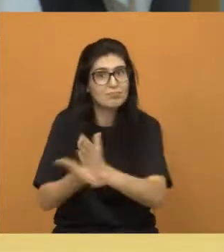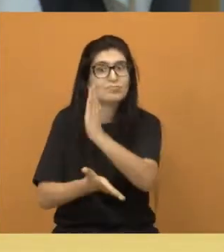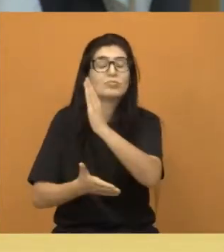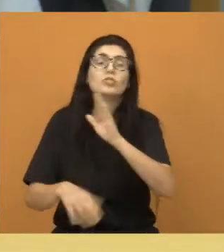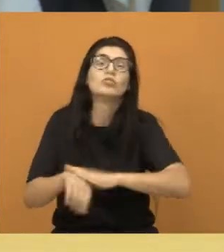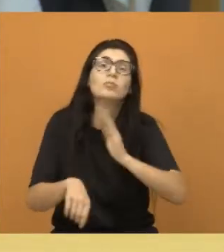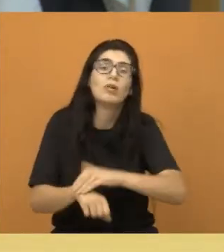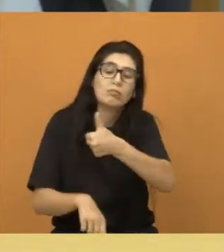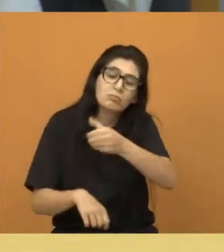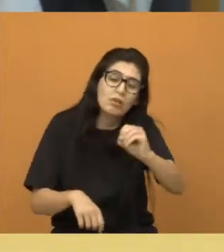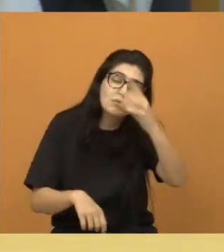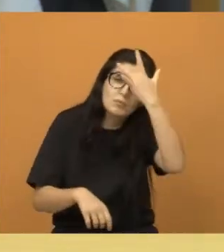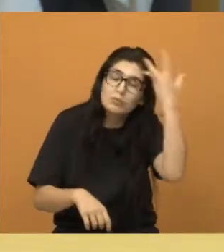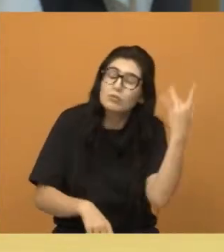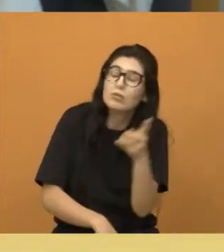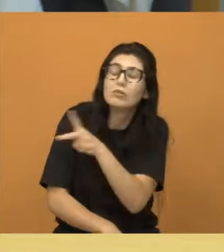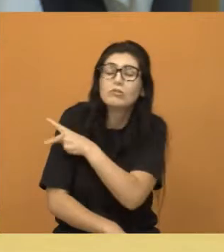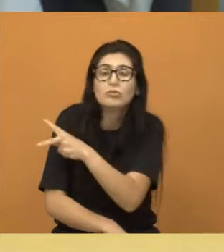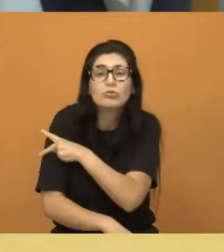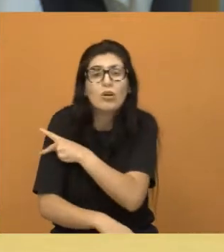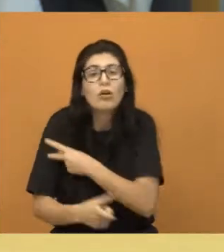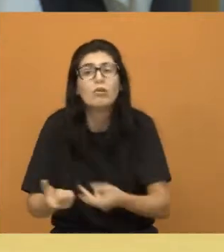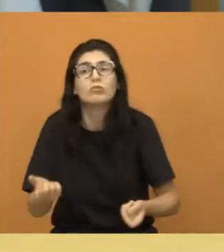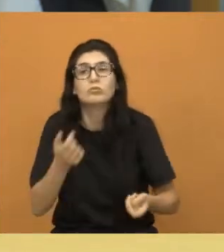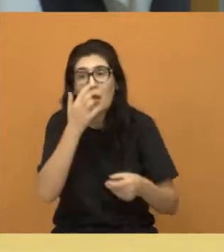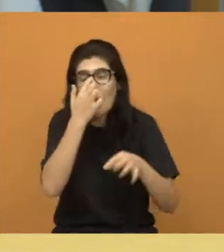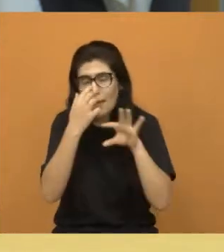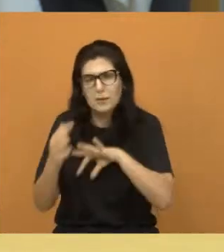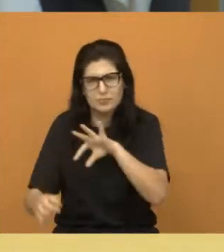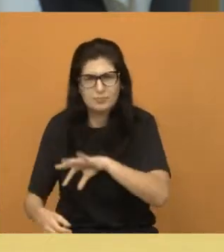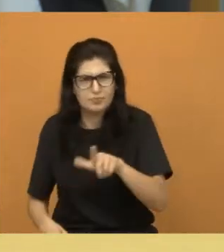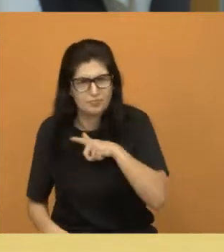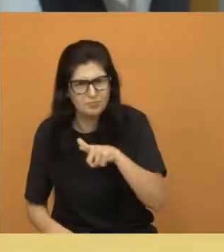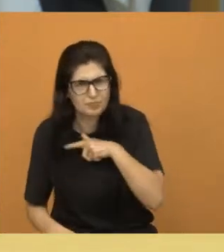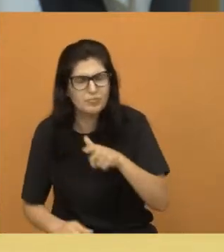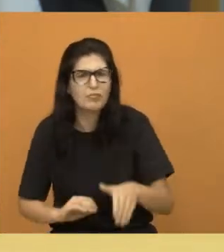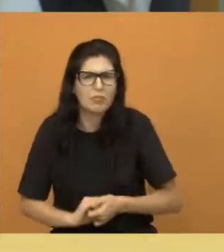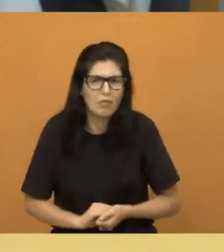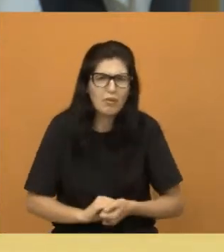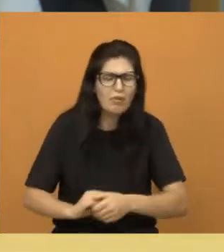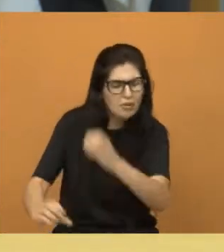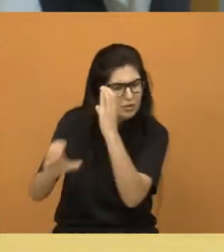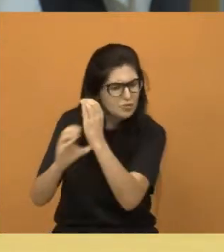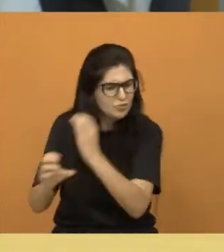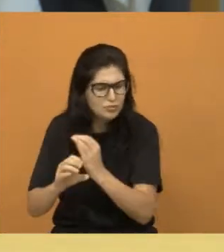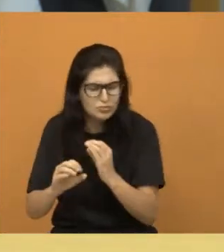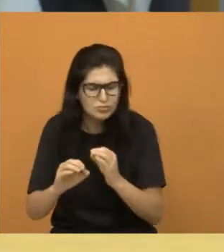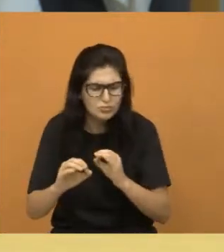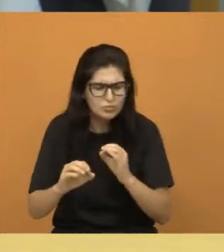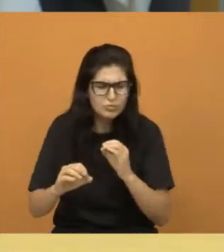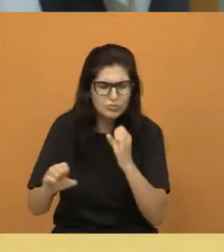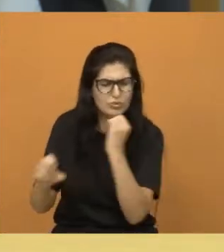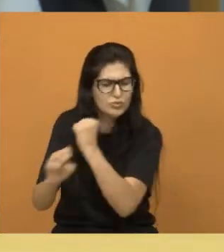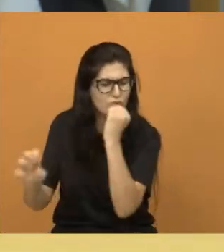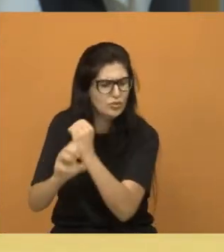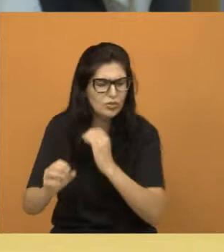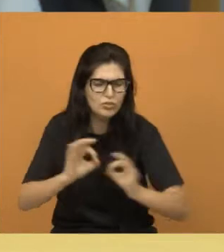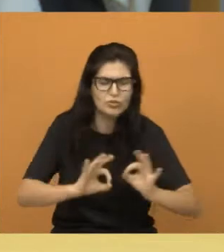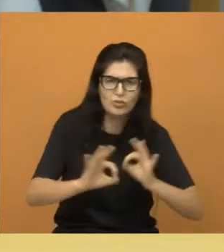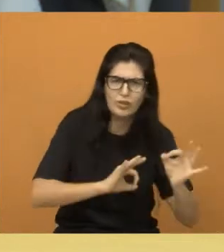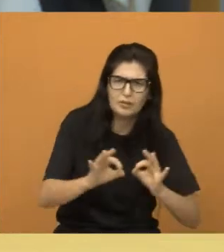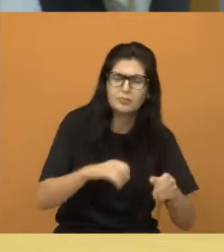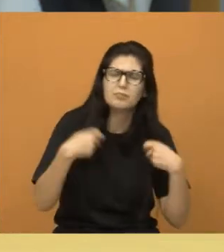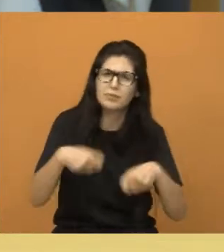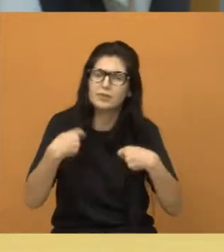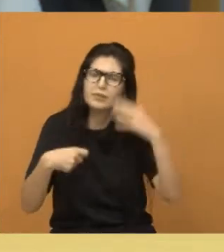chefes comissionados eram efetivos na função de engenharia. E nós devemos